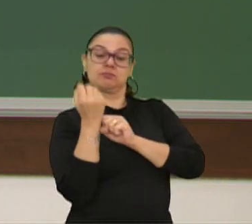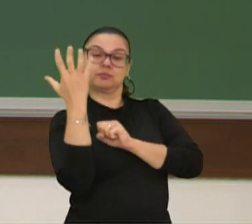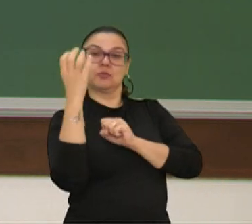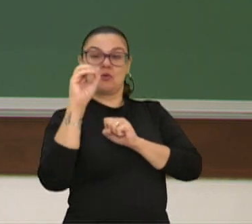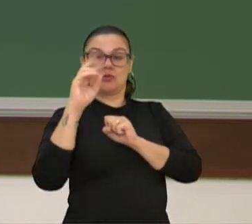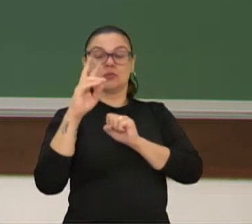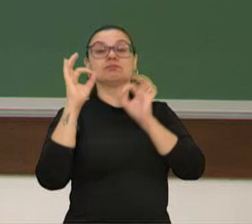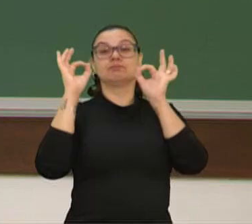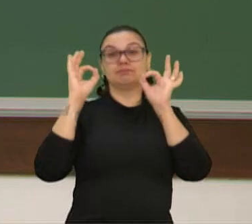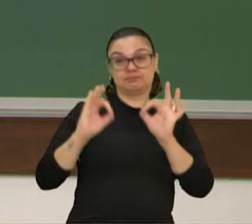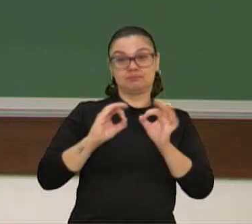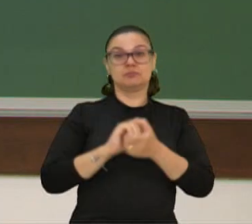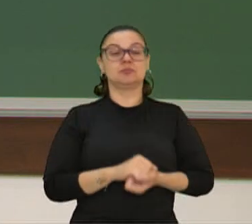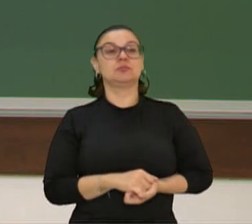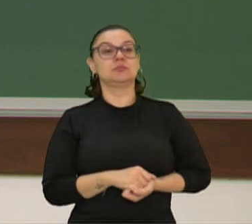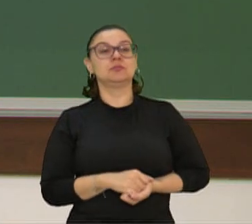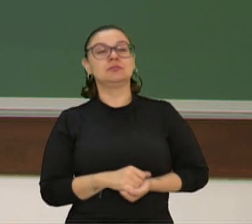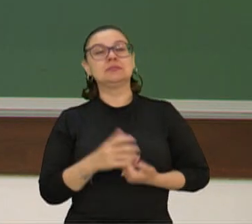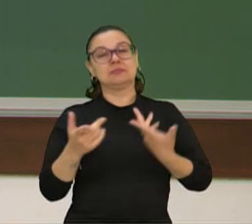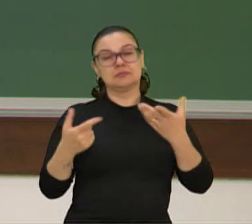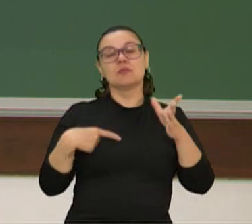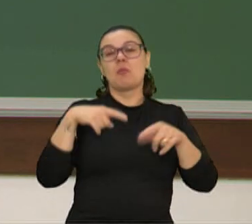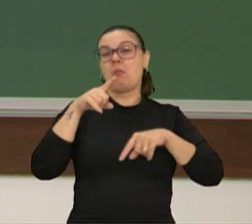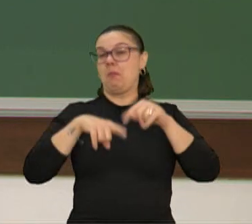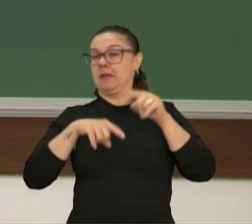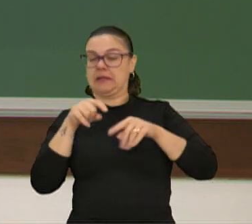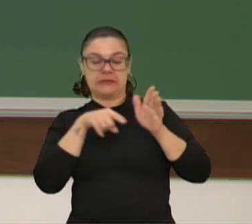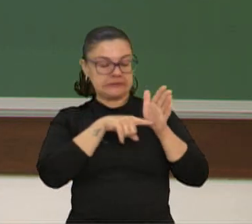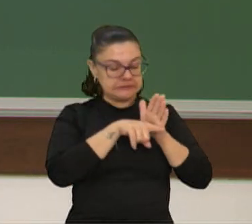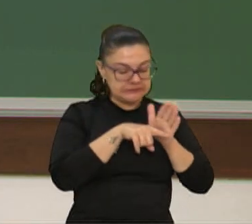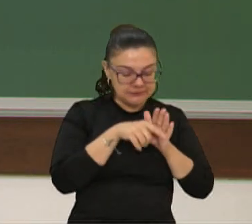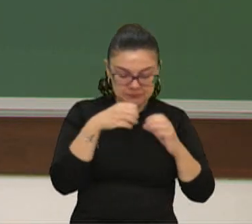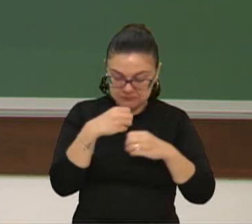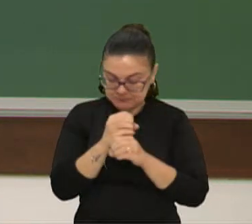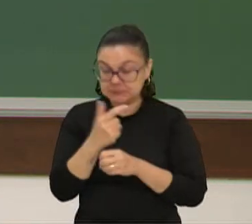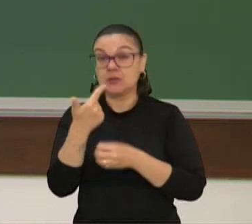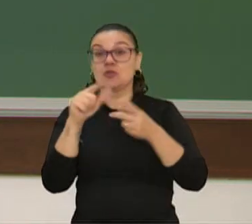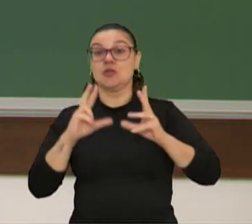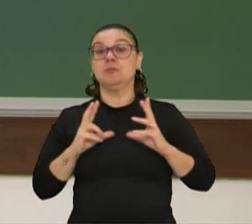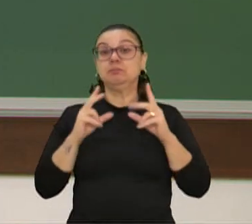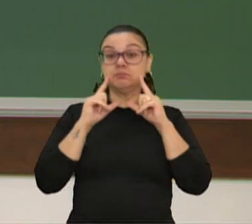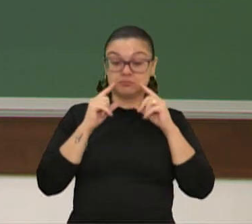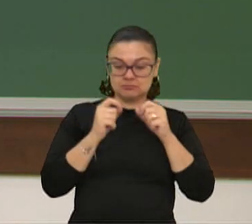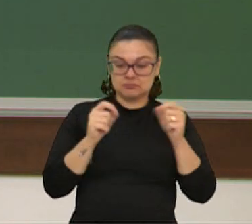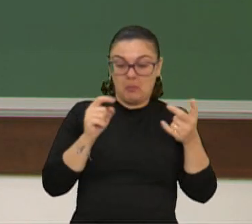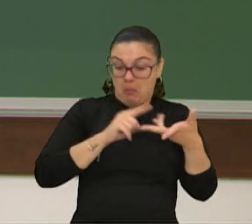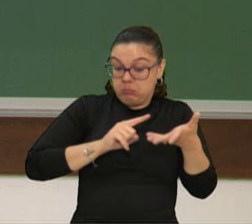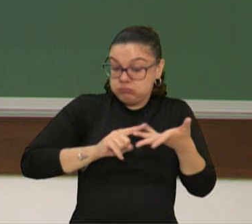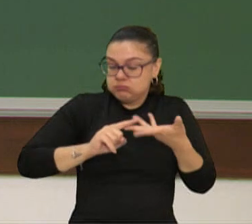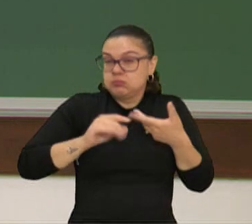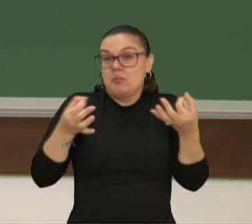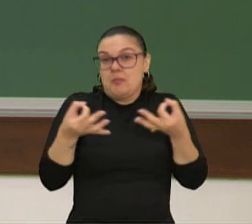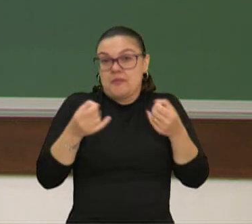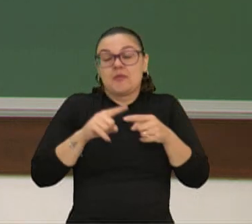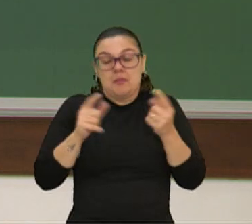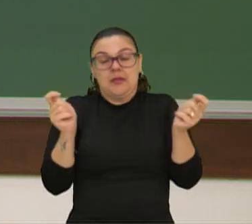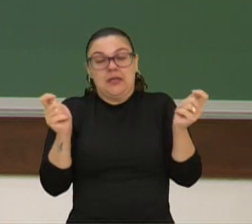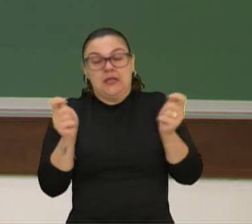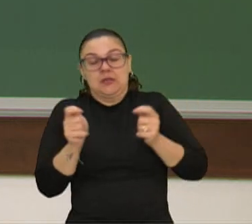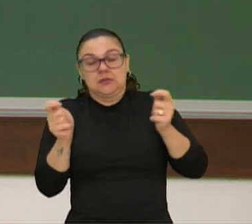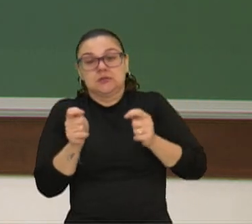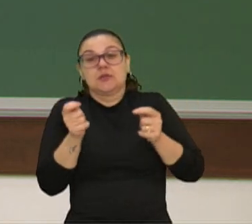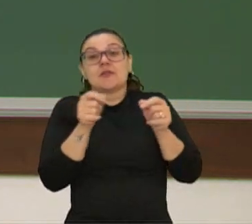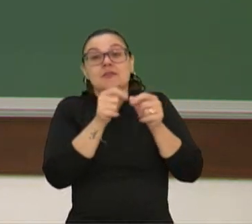oxigênio. Os equipamentos que eles tinham não eram tão poderosos, eles não conseguiam detalhar os processos. Mas eles